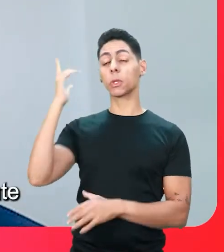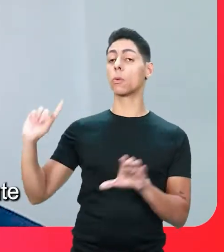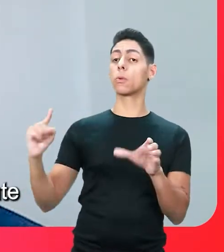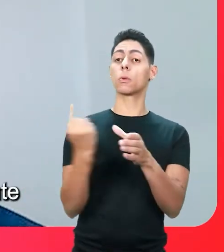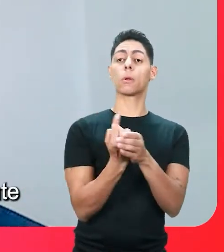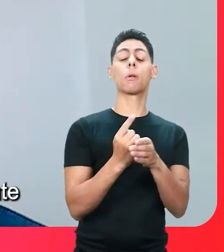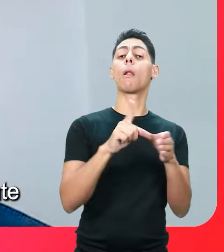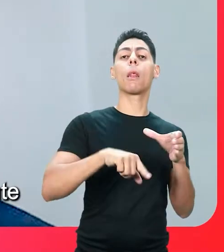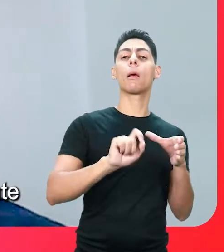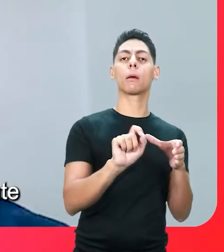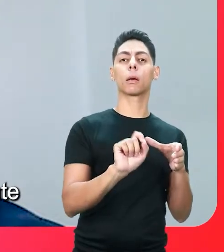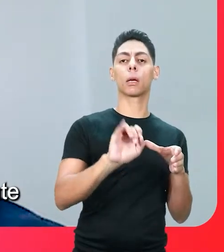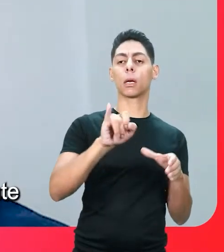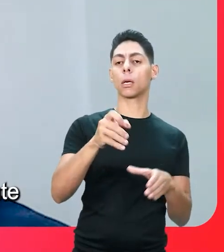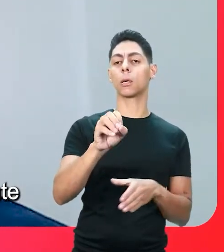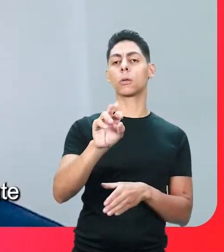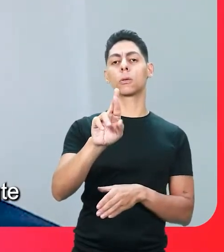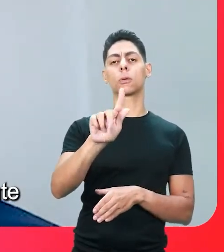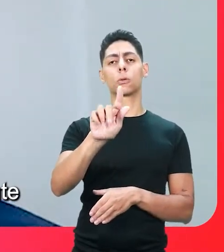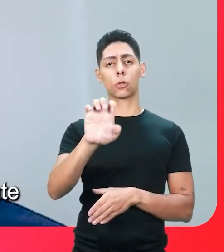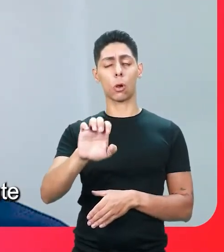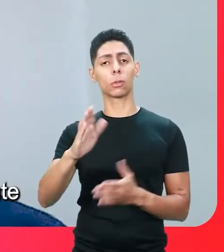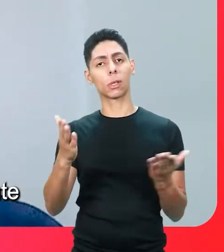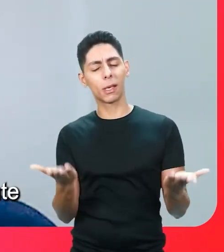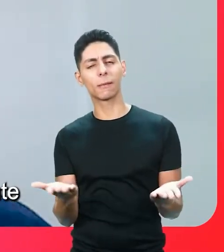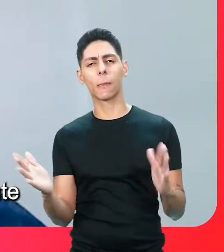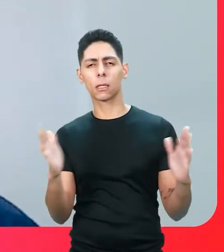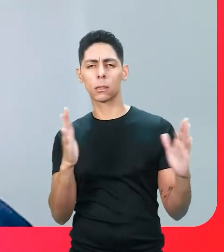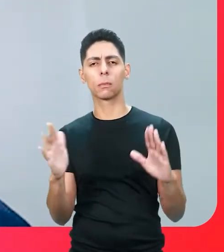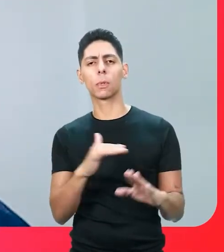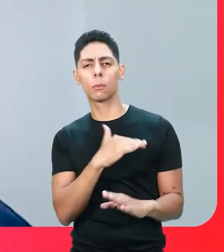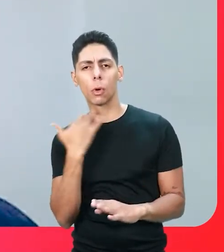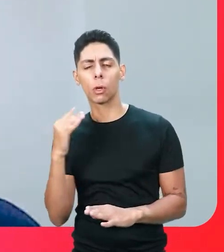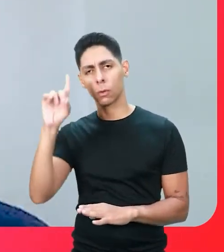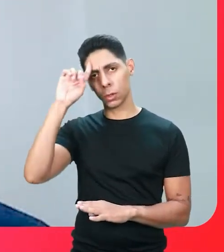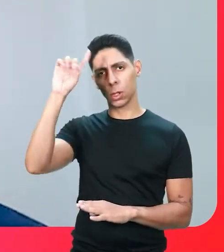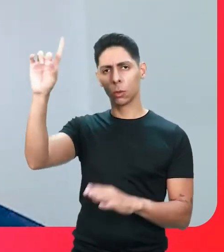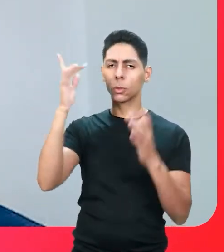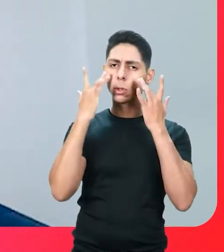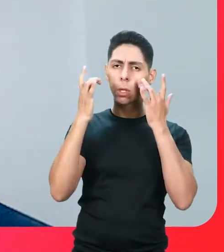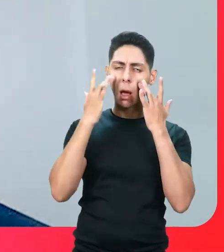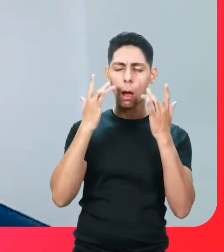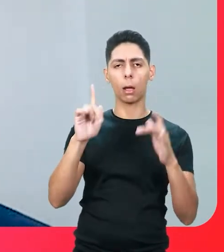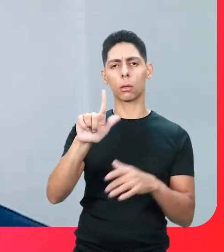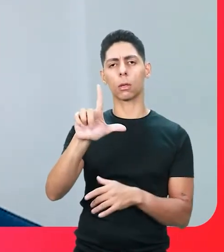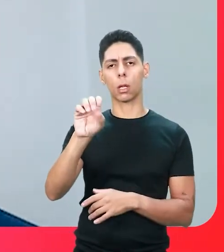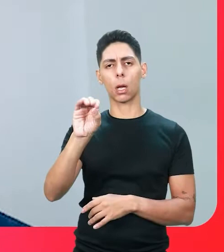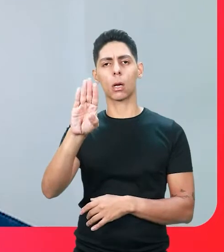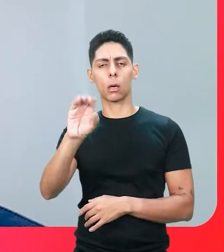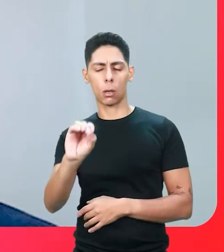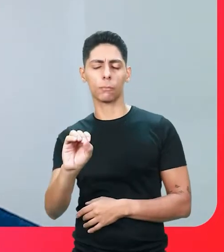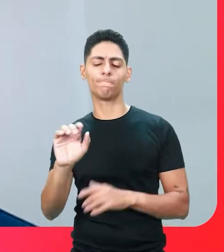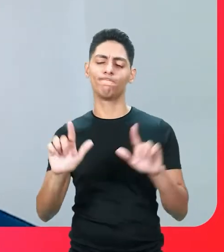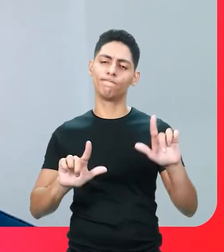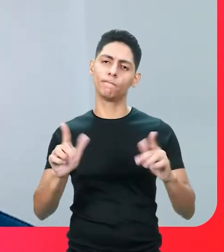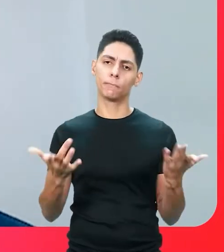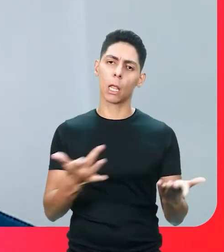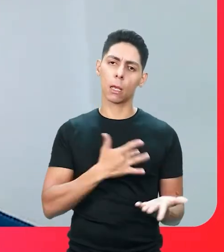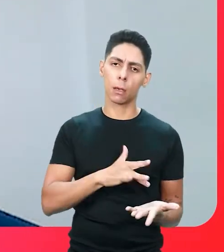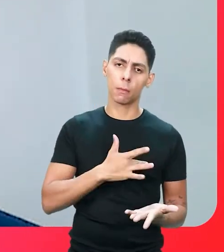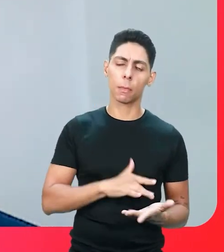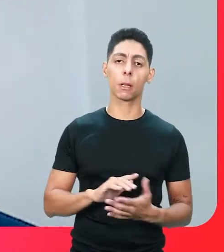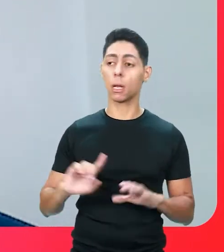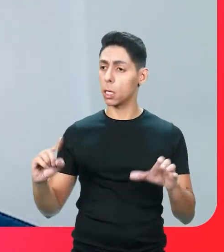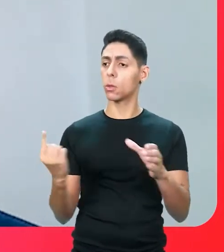Jorge Fernando, que morreu recentemente, foi diretor de teatro da TV Globo, só tomar um golinho de água aqui, foi diretor de teatro da TV Globo, estava lá nesse